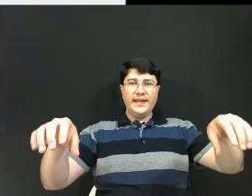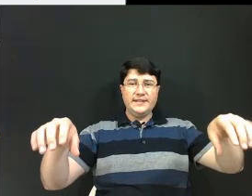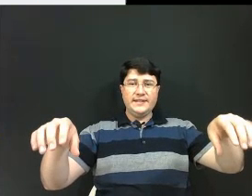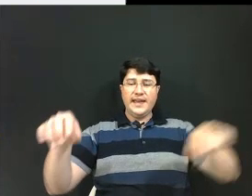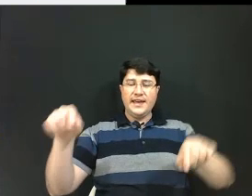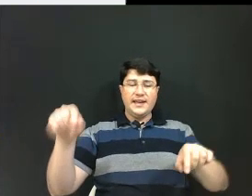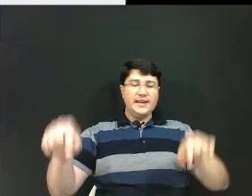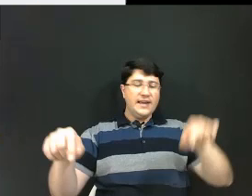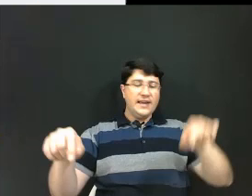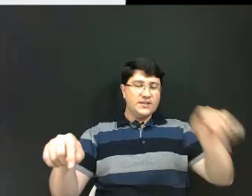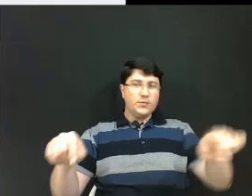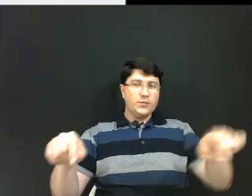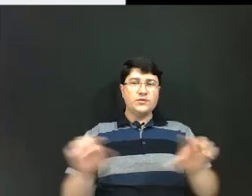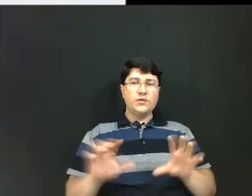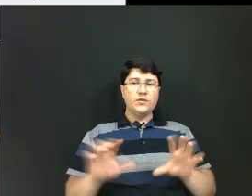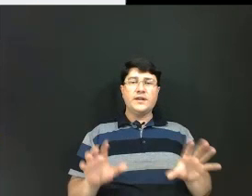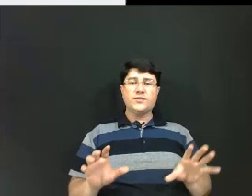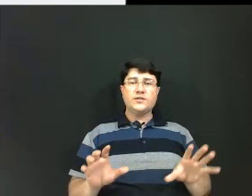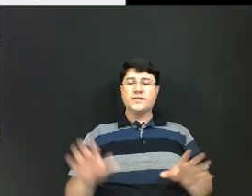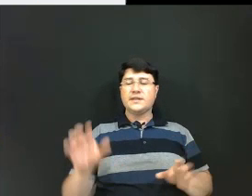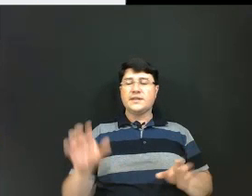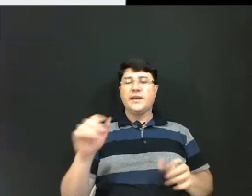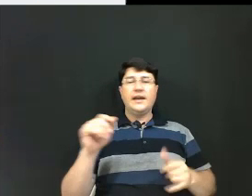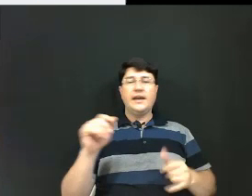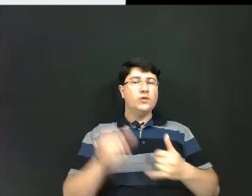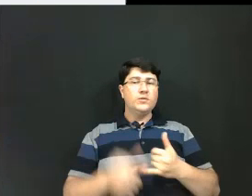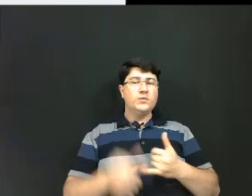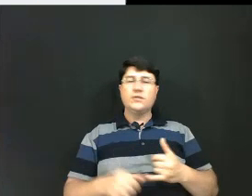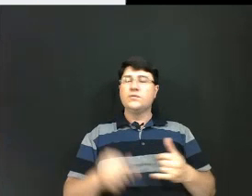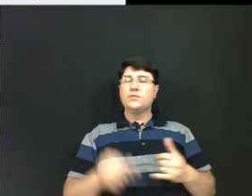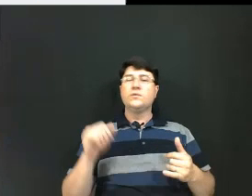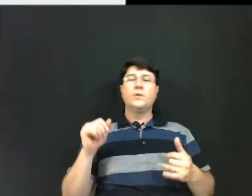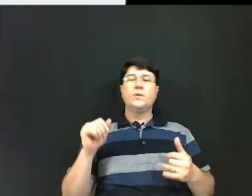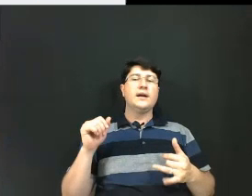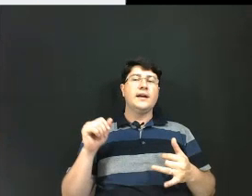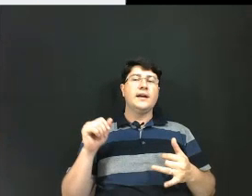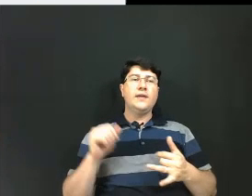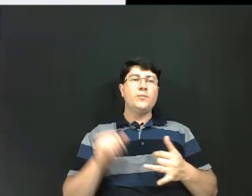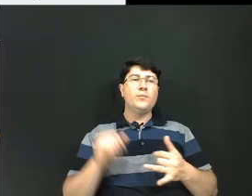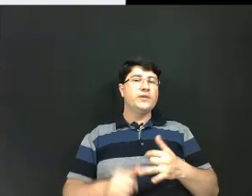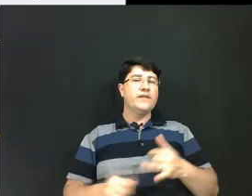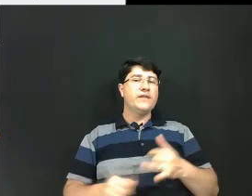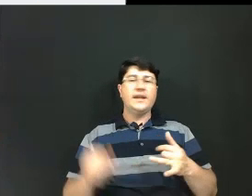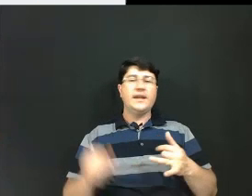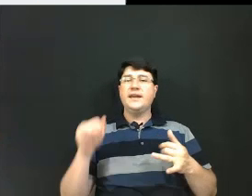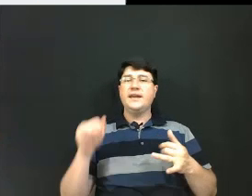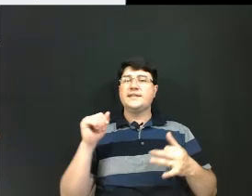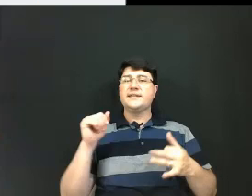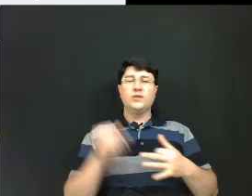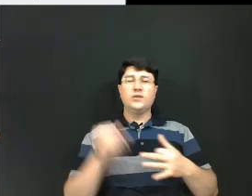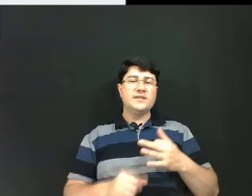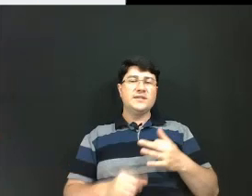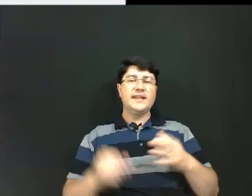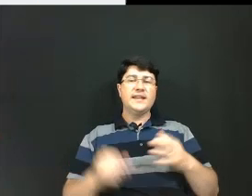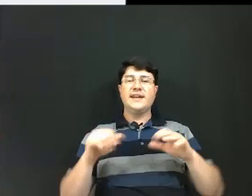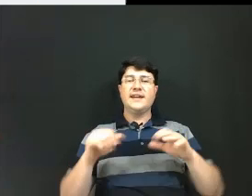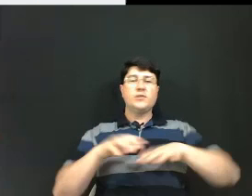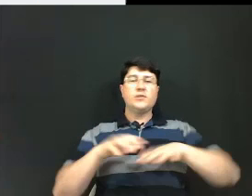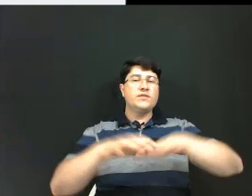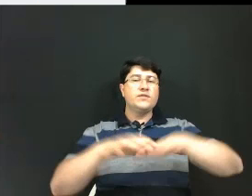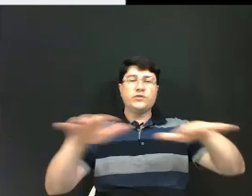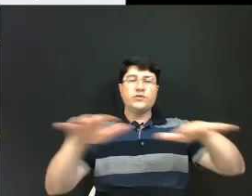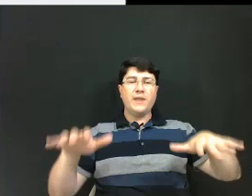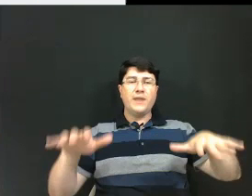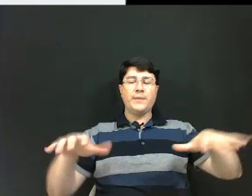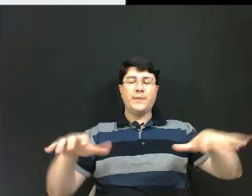do referentes, né? E esses pontos são locações. É nome de rua, é um ponto de referência, é nome de cidade, é